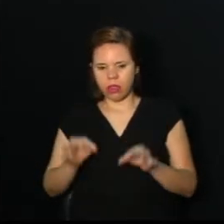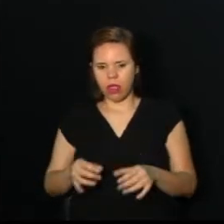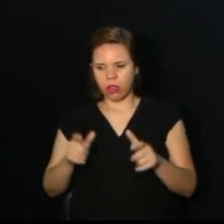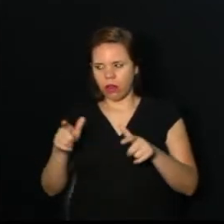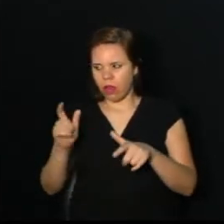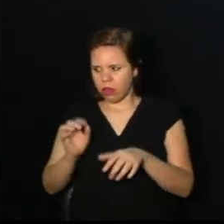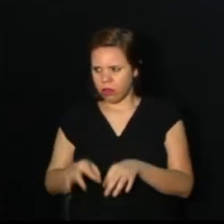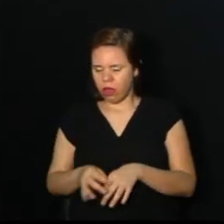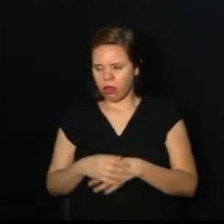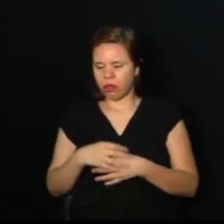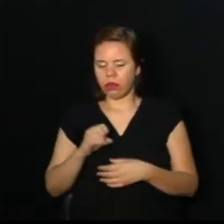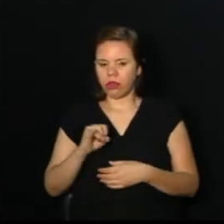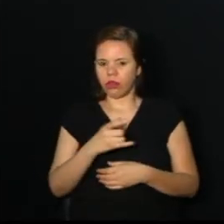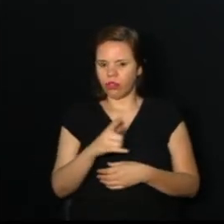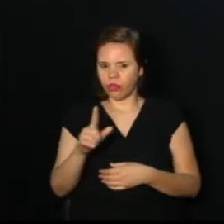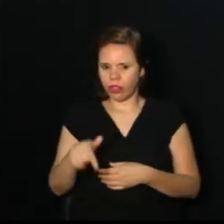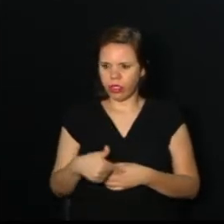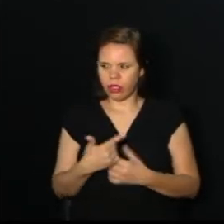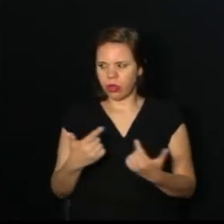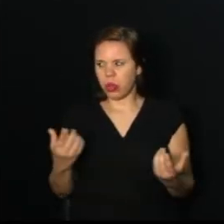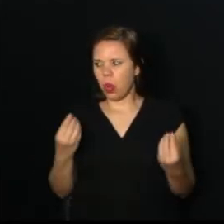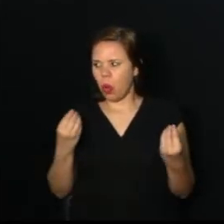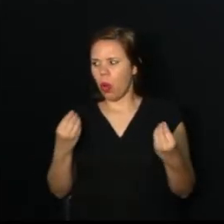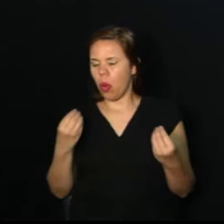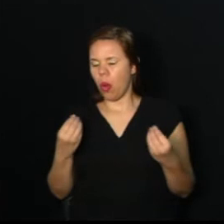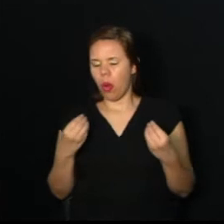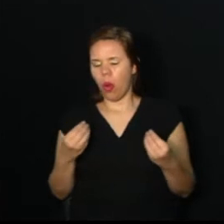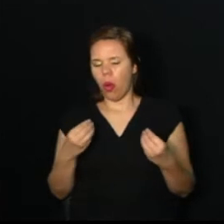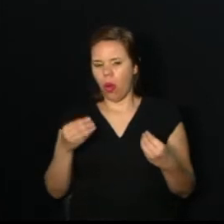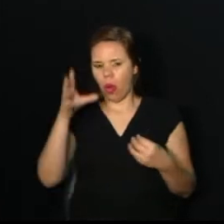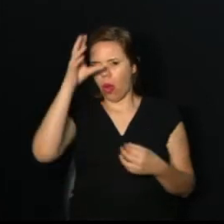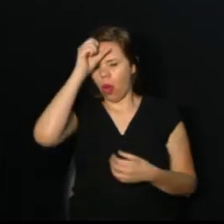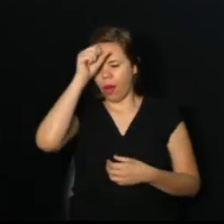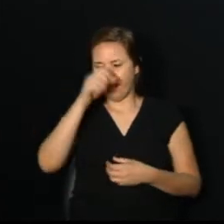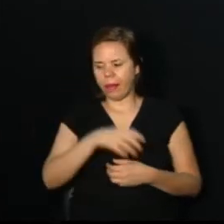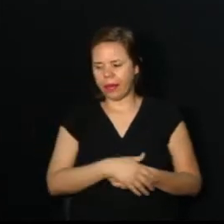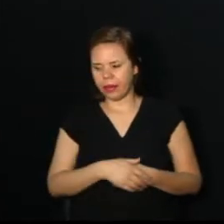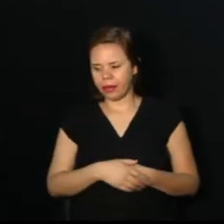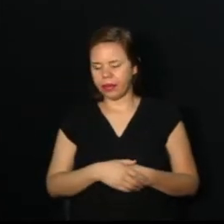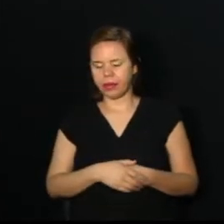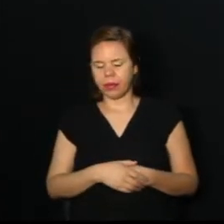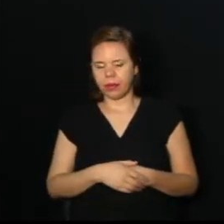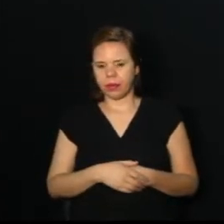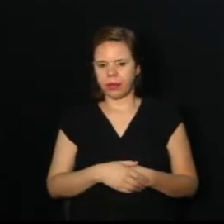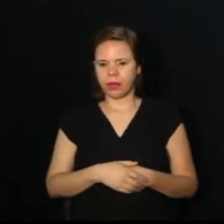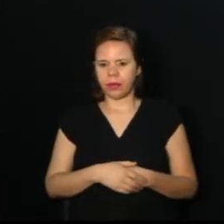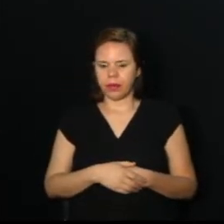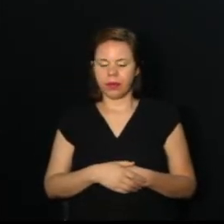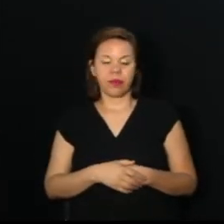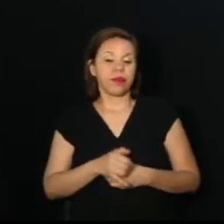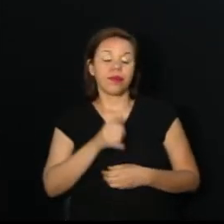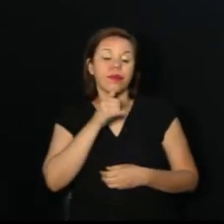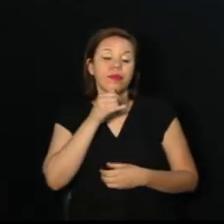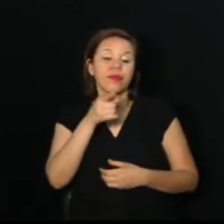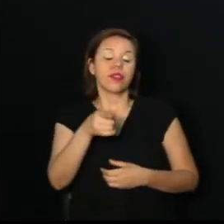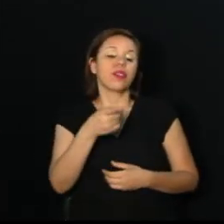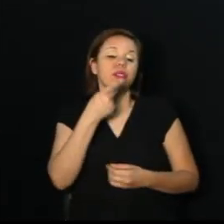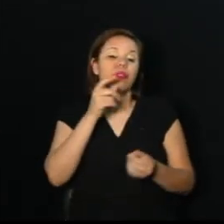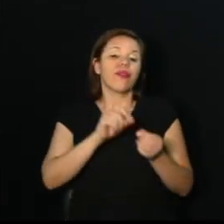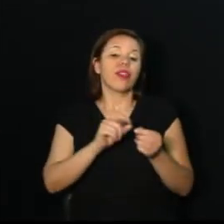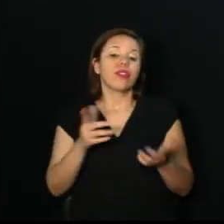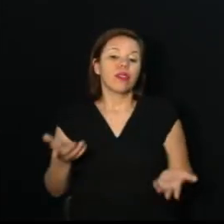Sem isso, não há como aprender. Não, por exemplo, você faz o